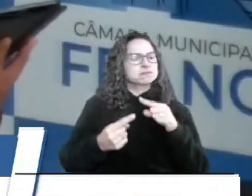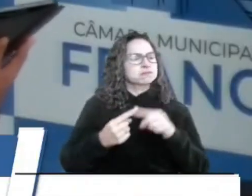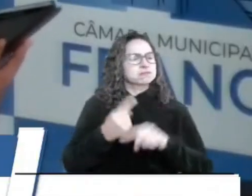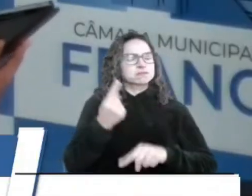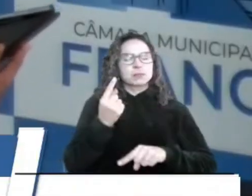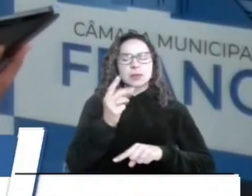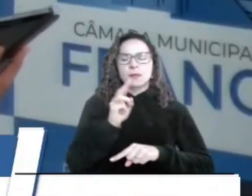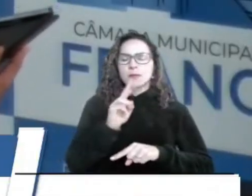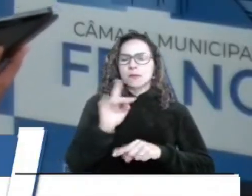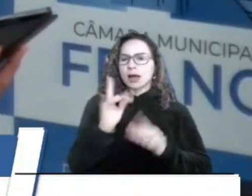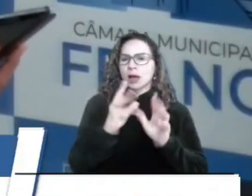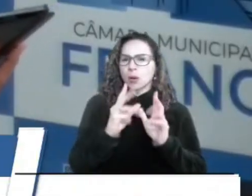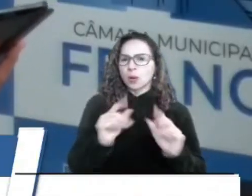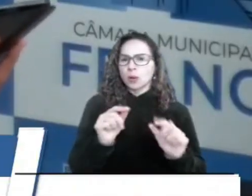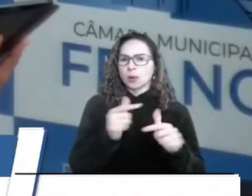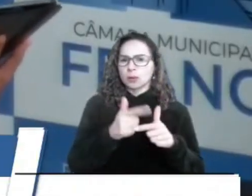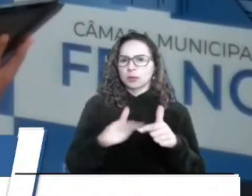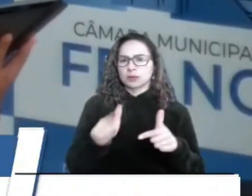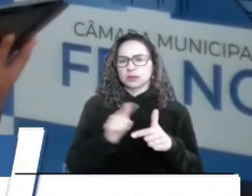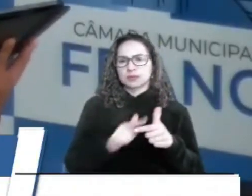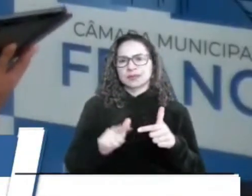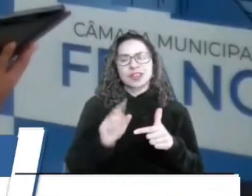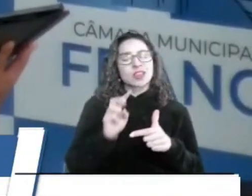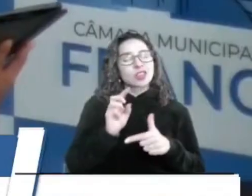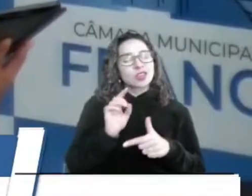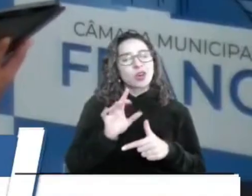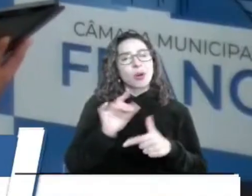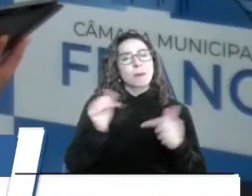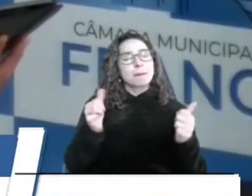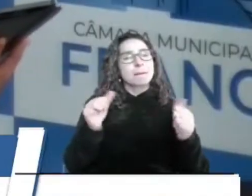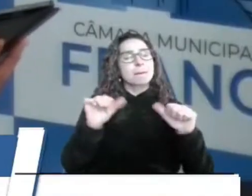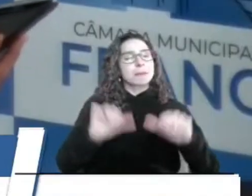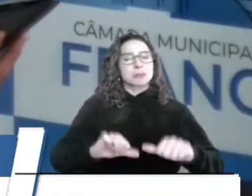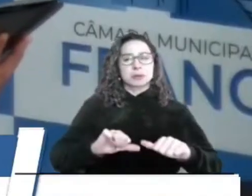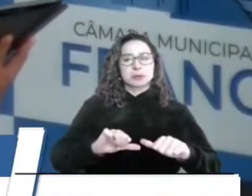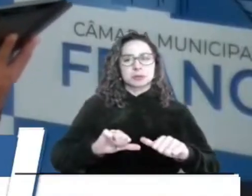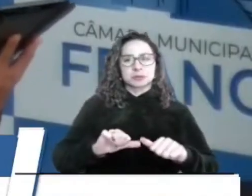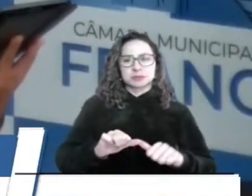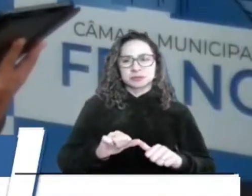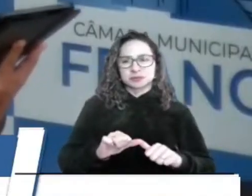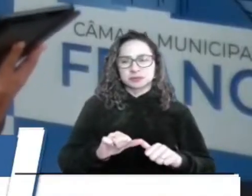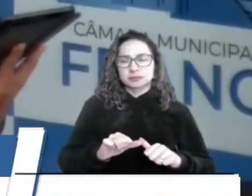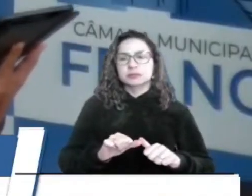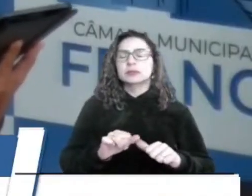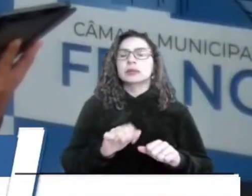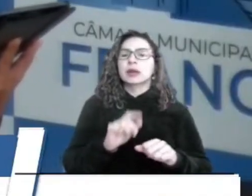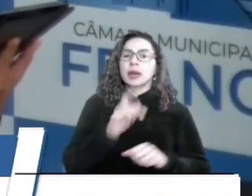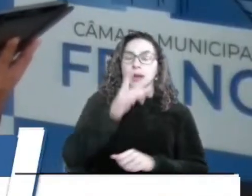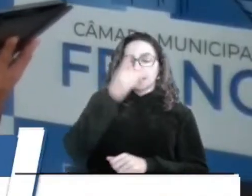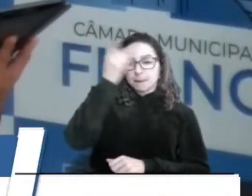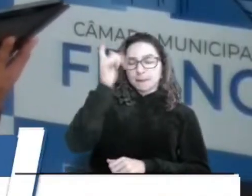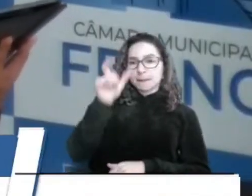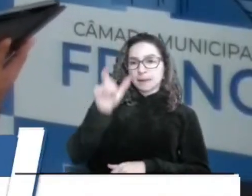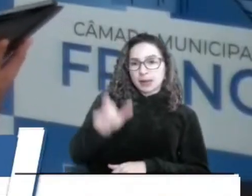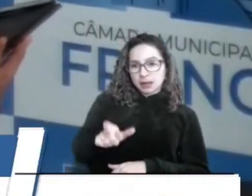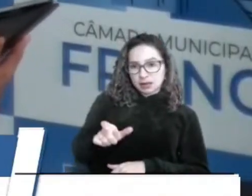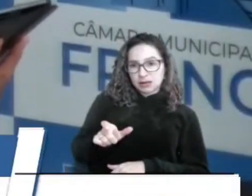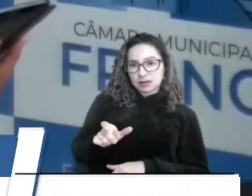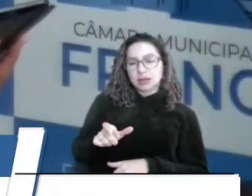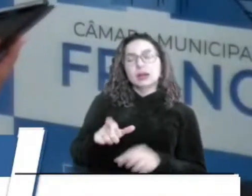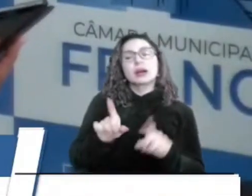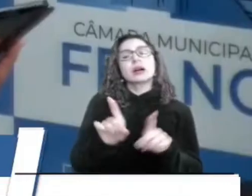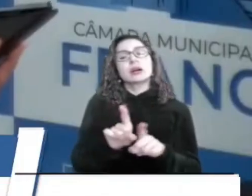resolver o problema, só vai piorar, tanto para o munícipe,